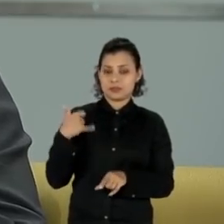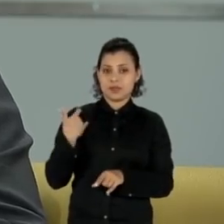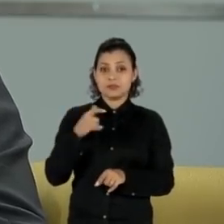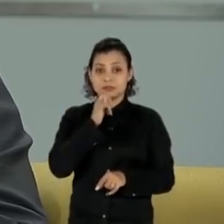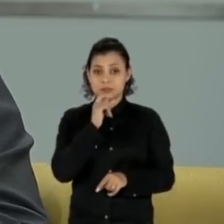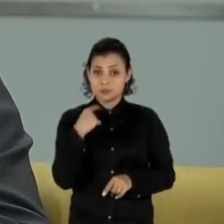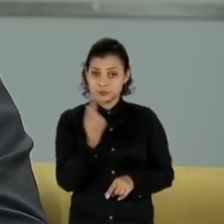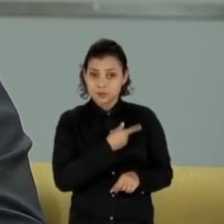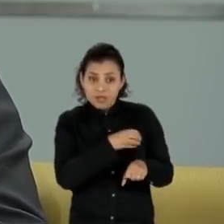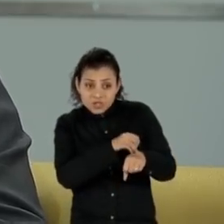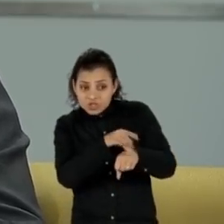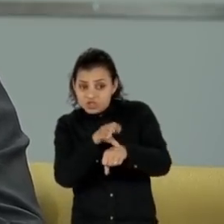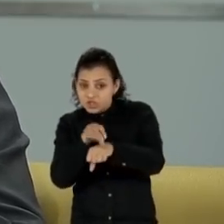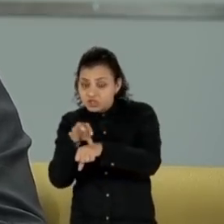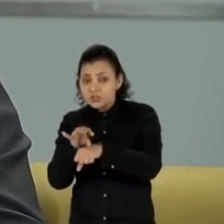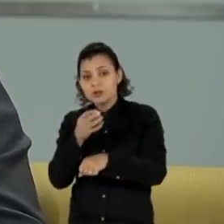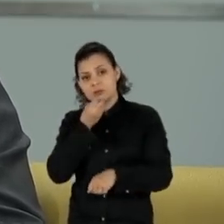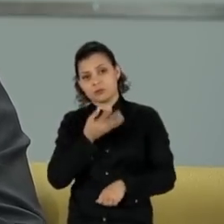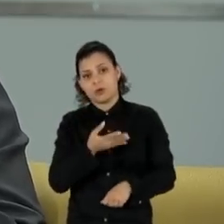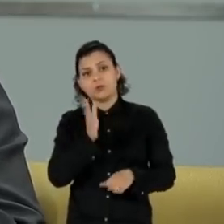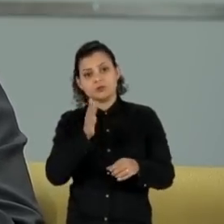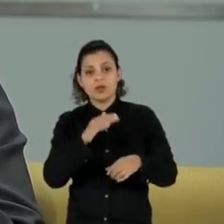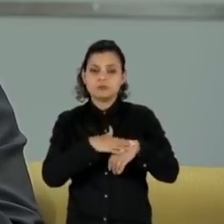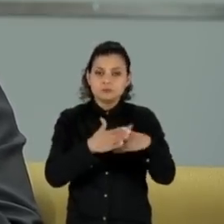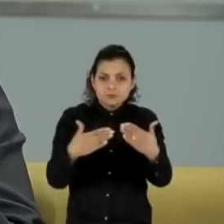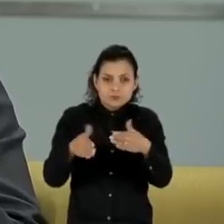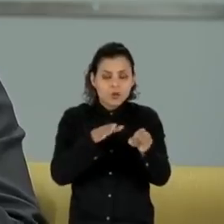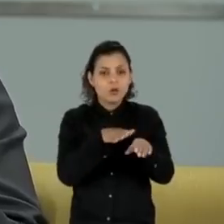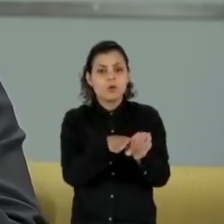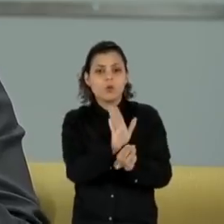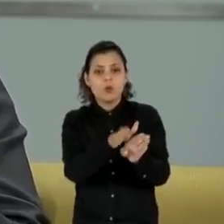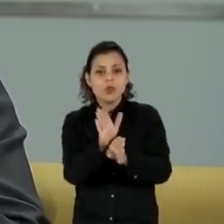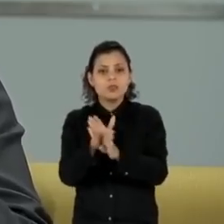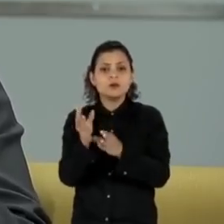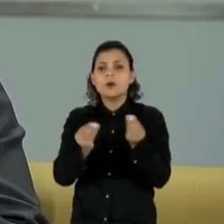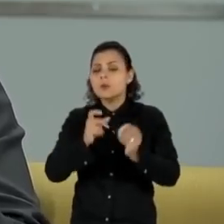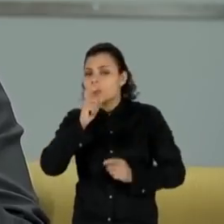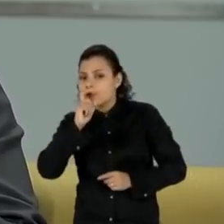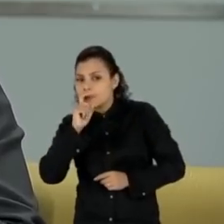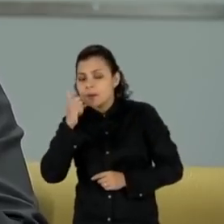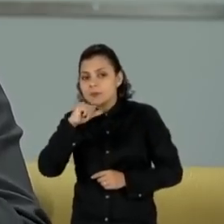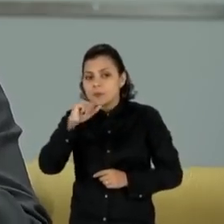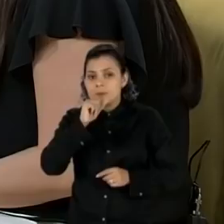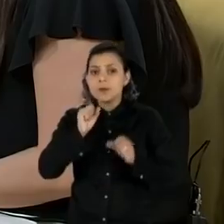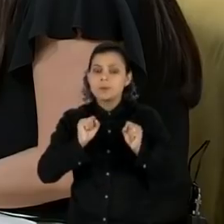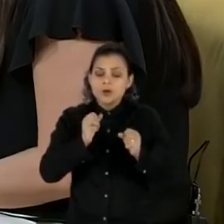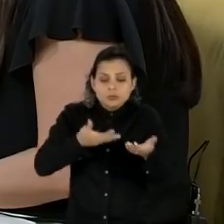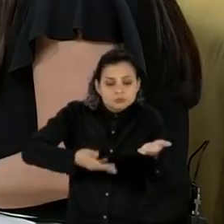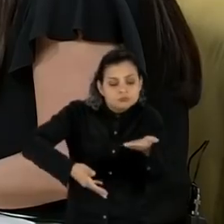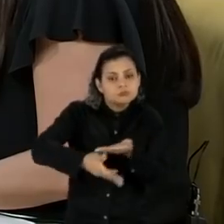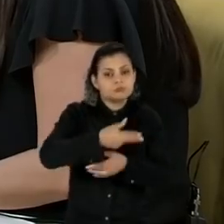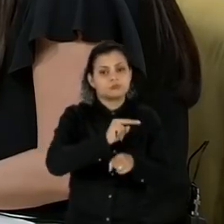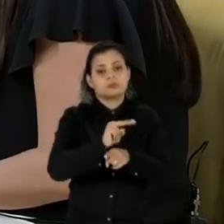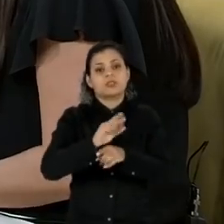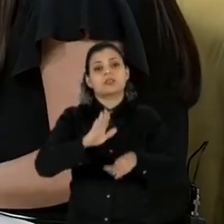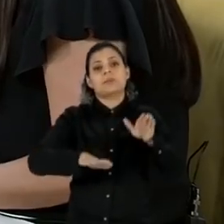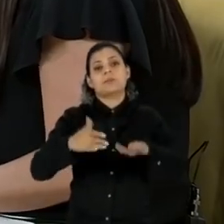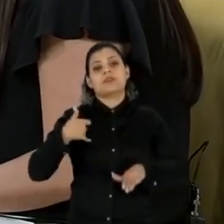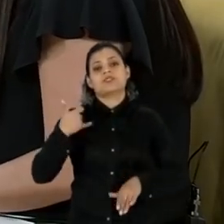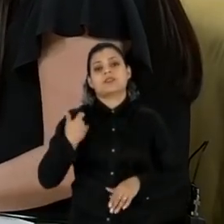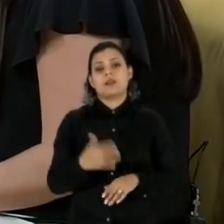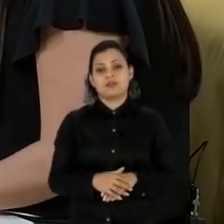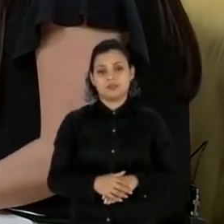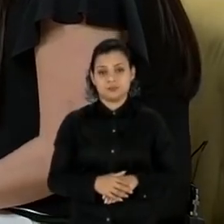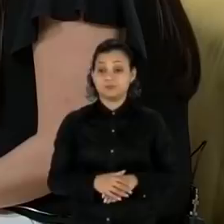a gente poderia dar algumas dicas práticas já no seu destino da nossa conversa sobre como os pais podem lidar com isso a depender da idade da